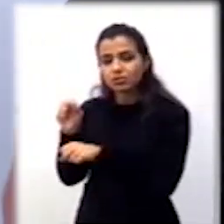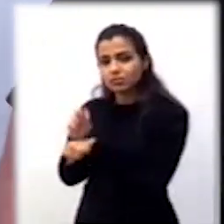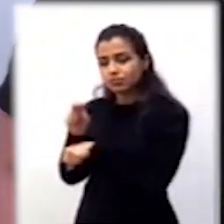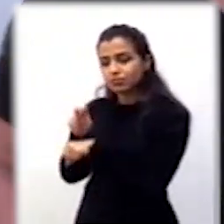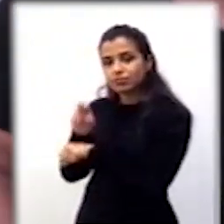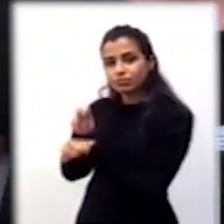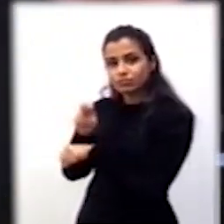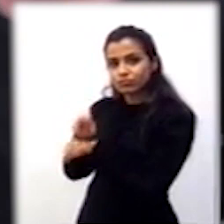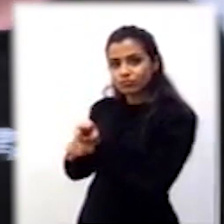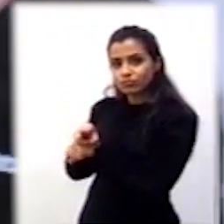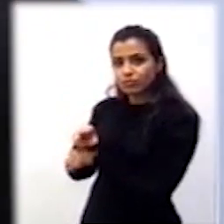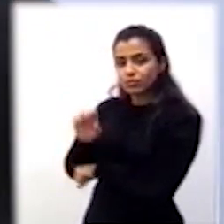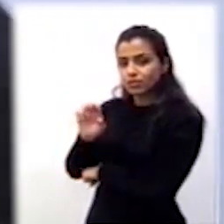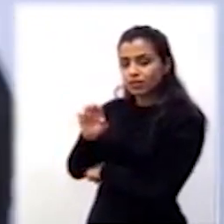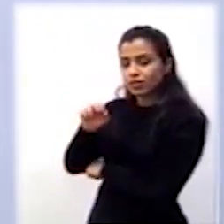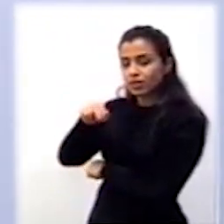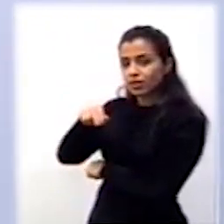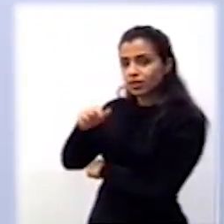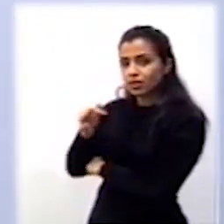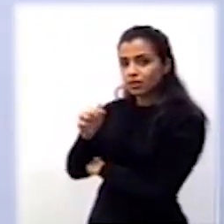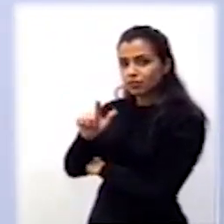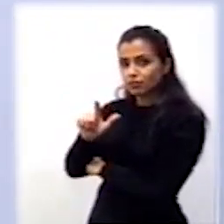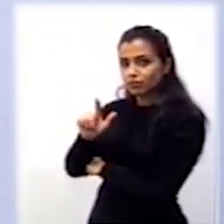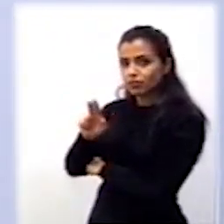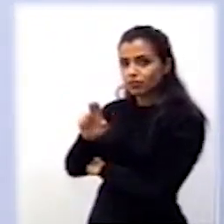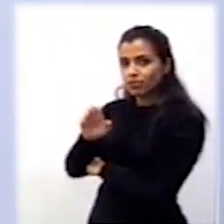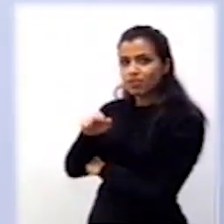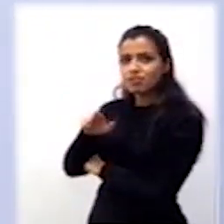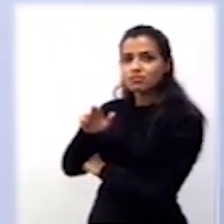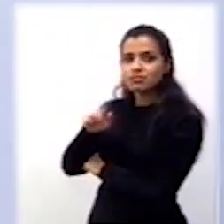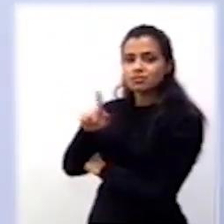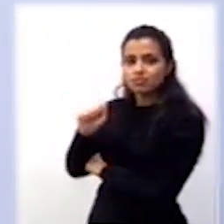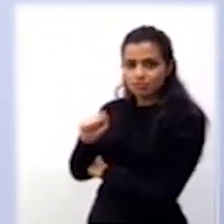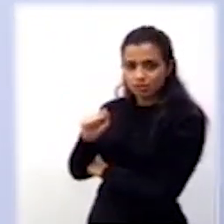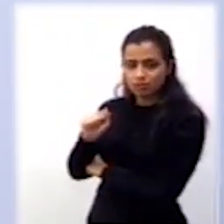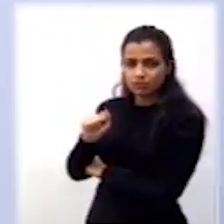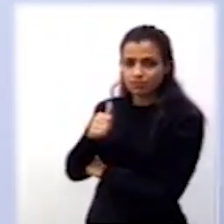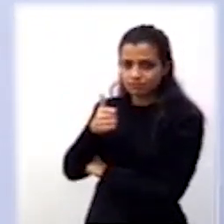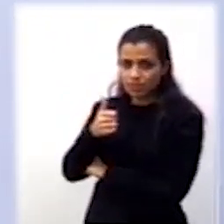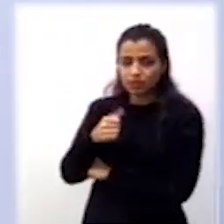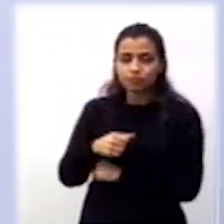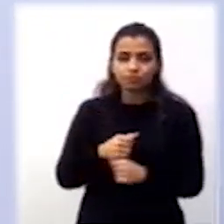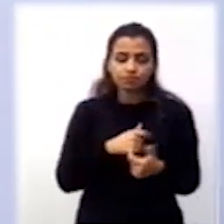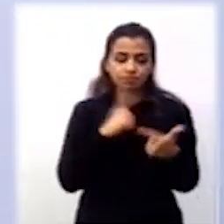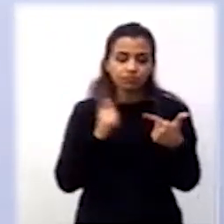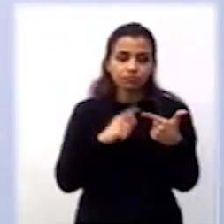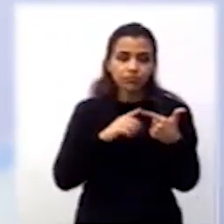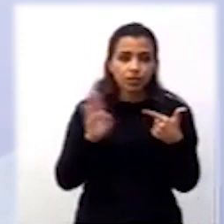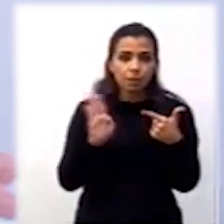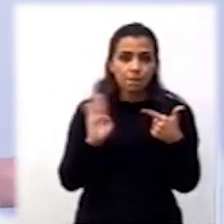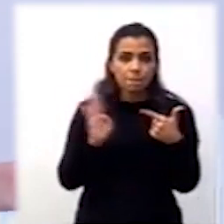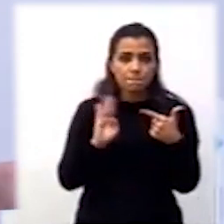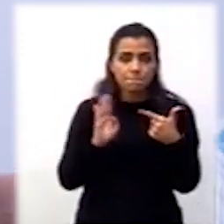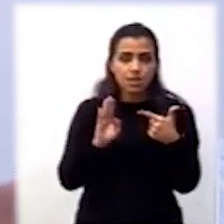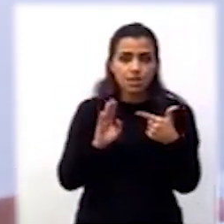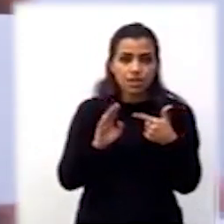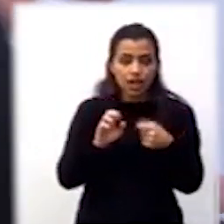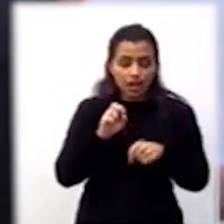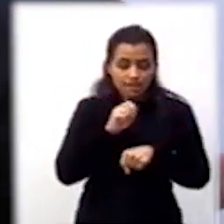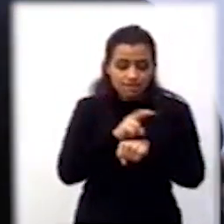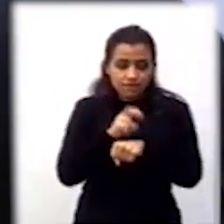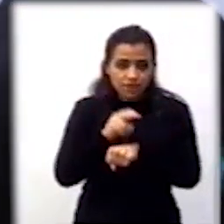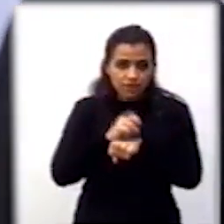influenza, tá? Causador da gripe suína e até as gripes normais, tá? Letra B. A infecção